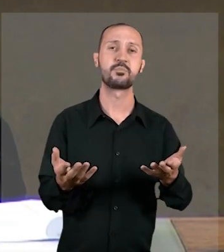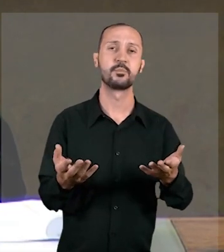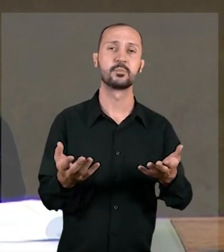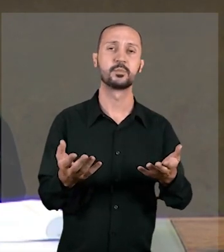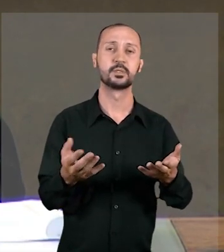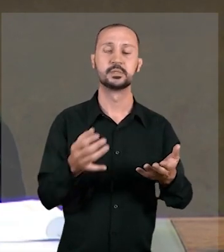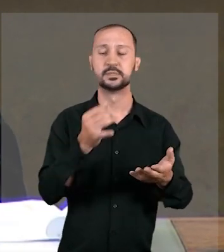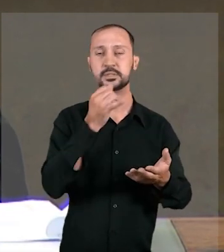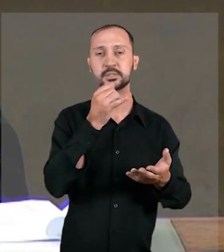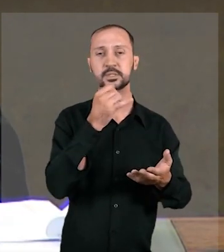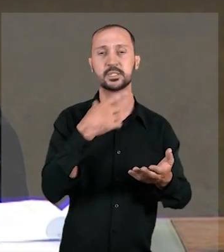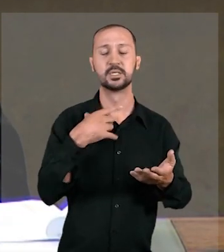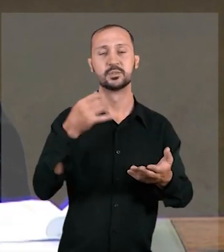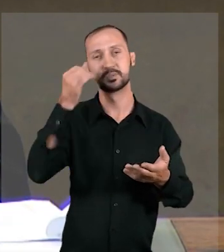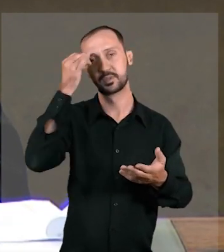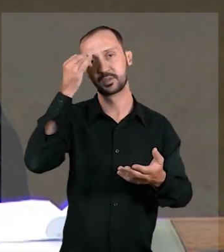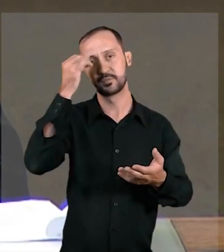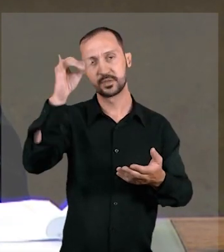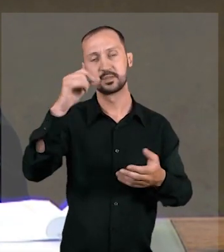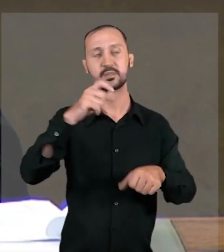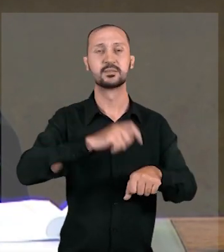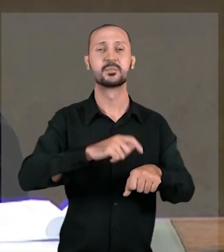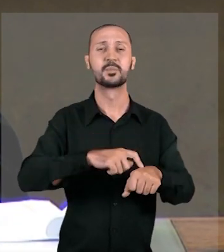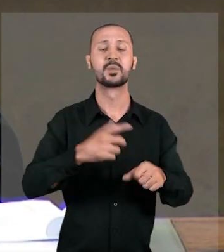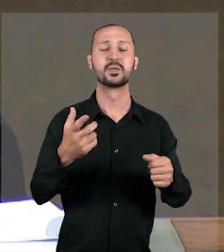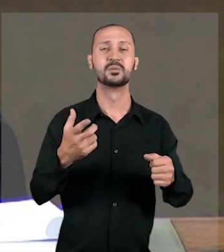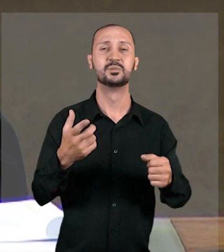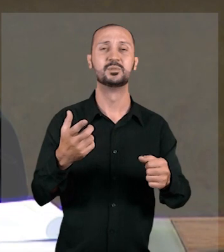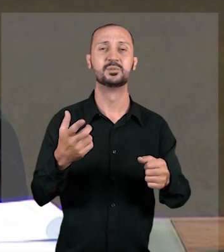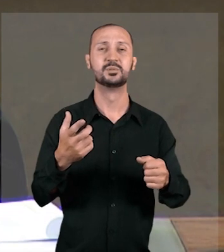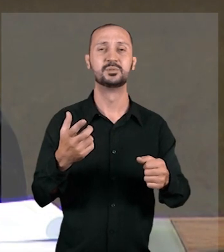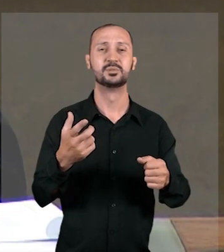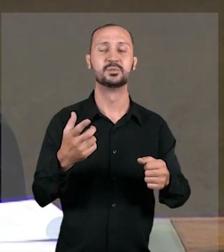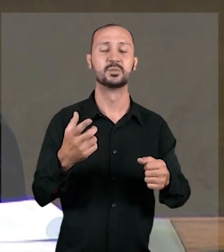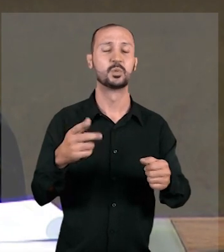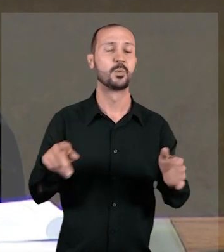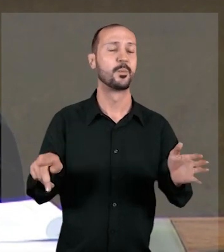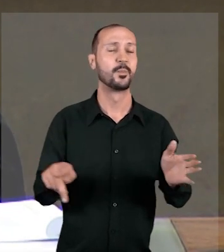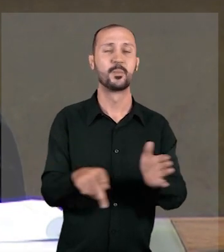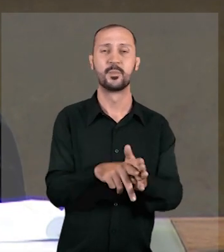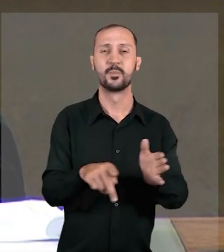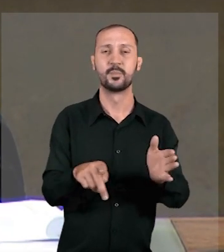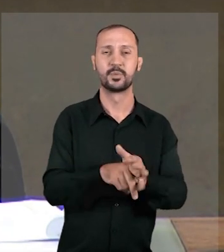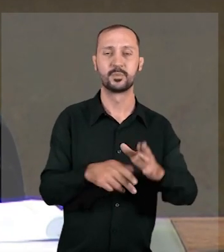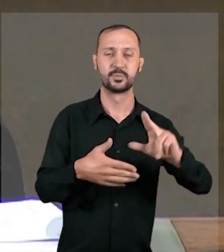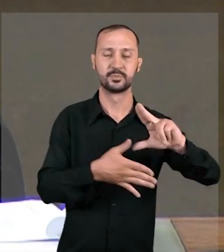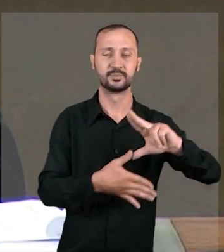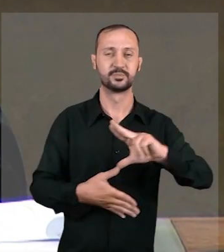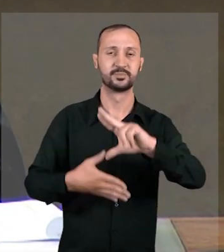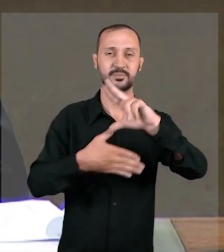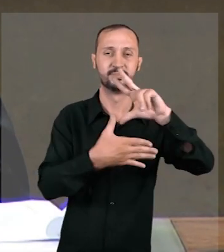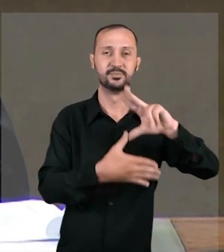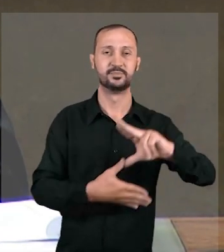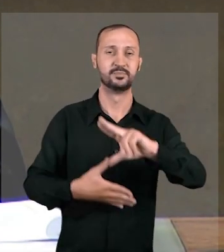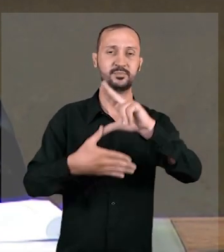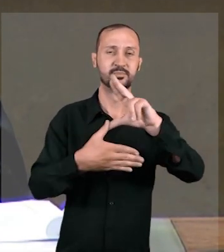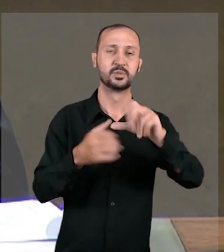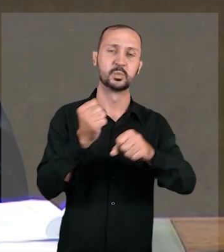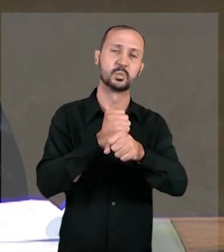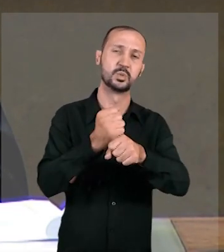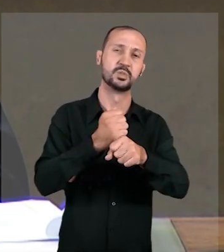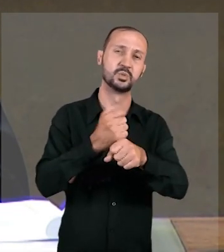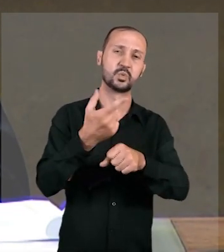nos poupe dessa instabilidade típica da América Latina. Também isso eu escrevi